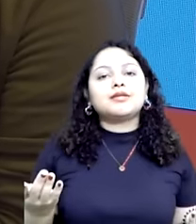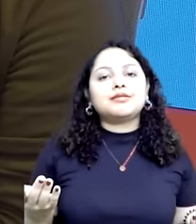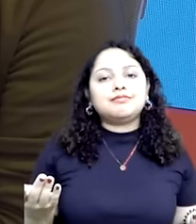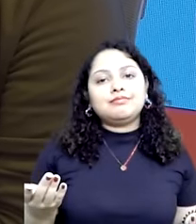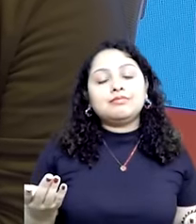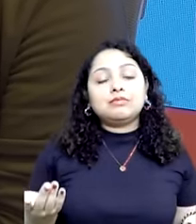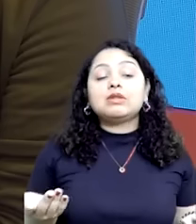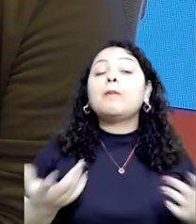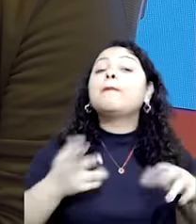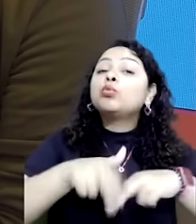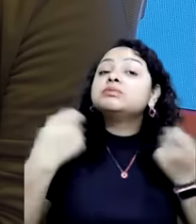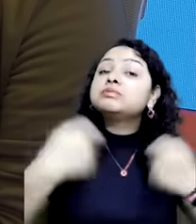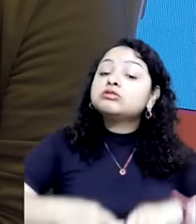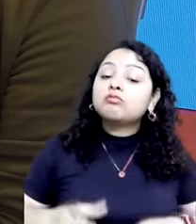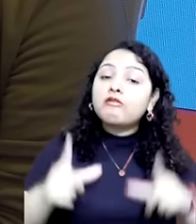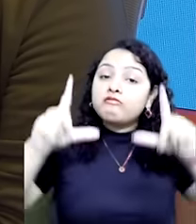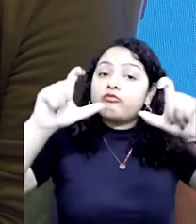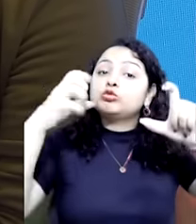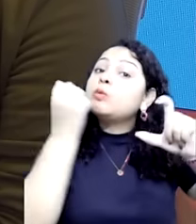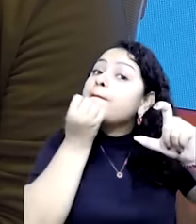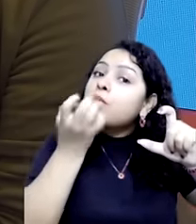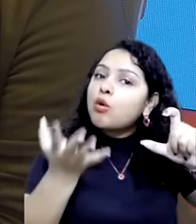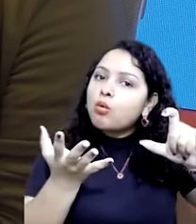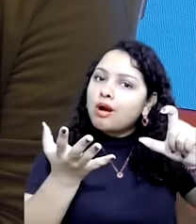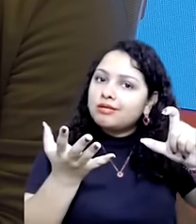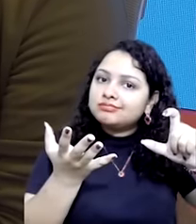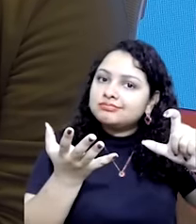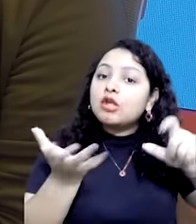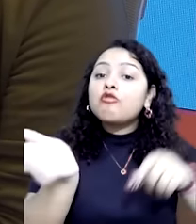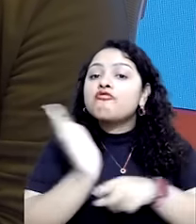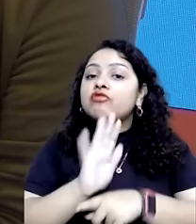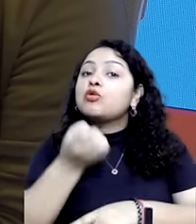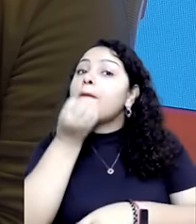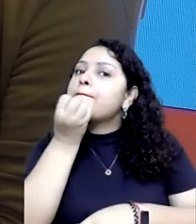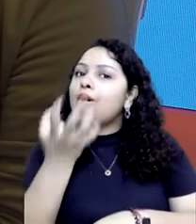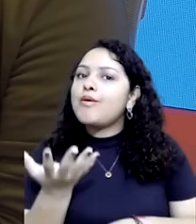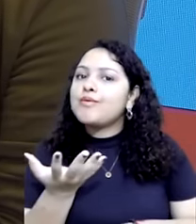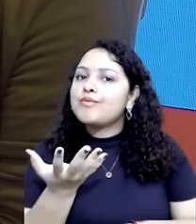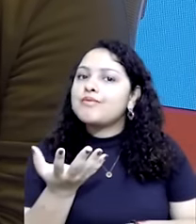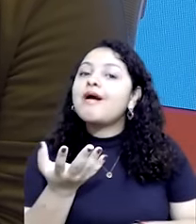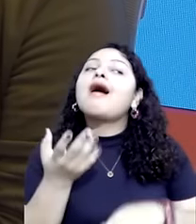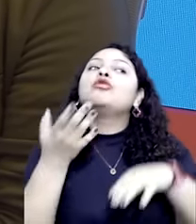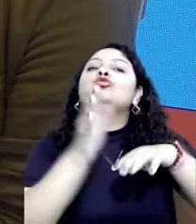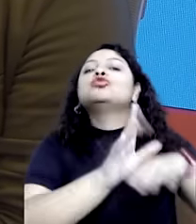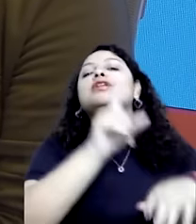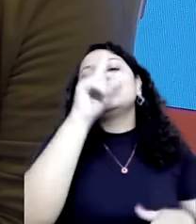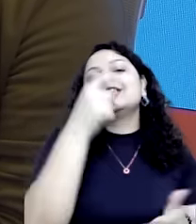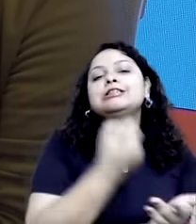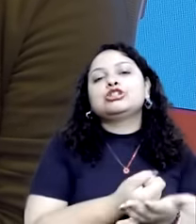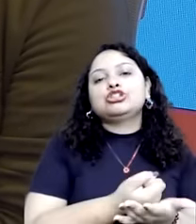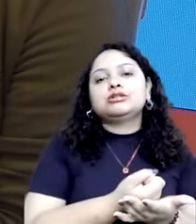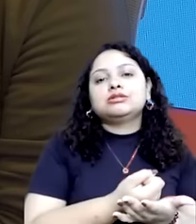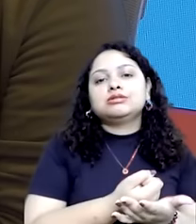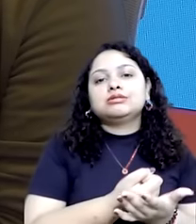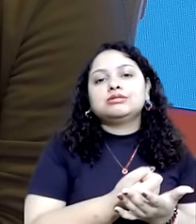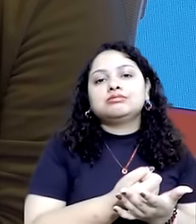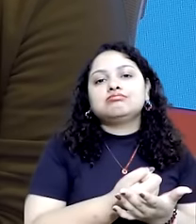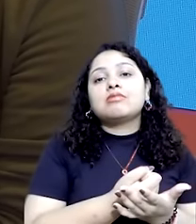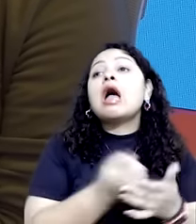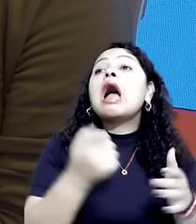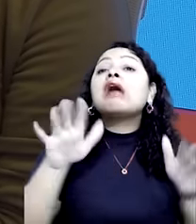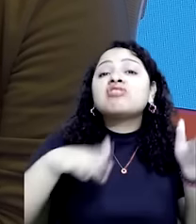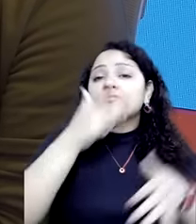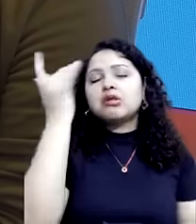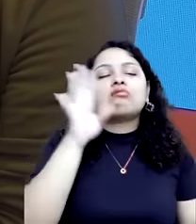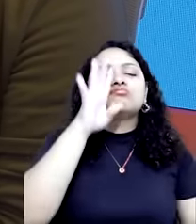uma boa imagem e um bom vídeo e é aí que é é o fator de decisão Às vezes as pessoas não se importam com isso